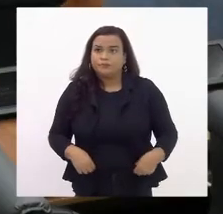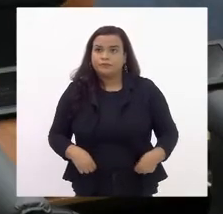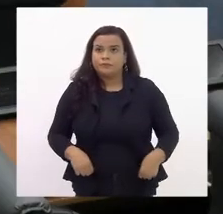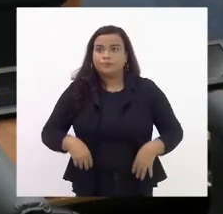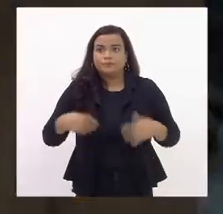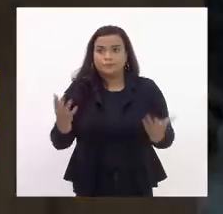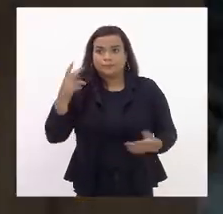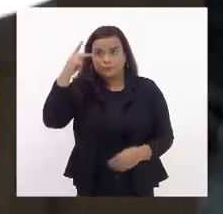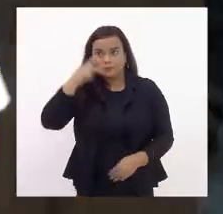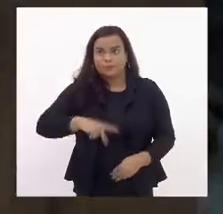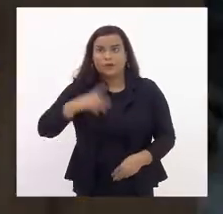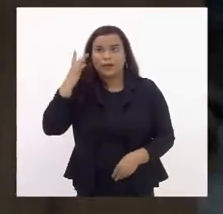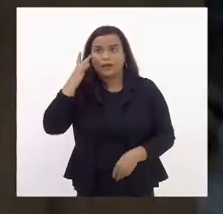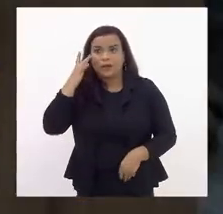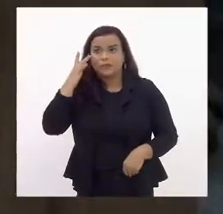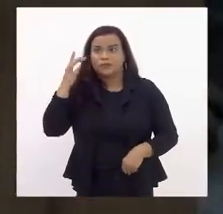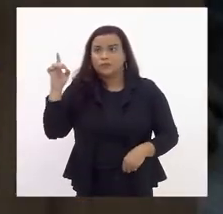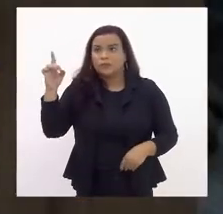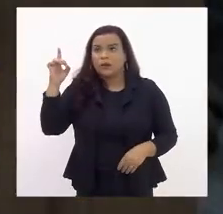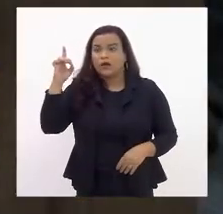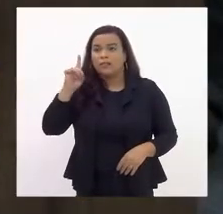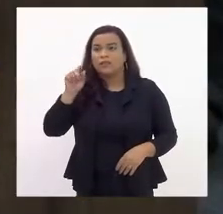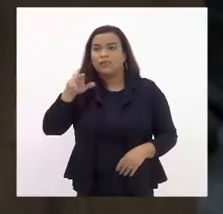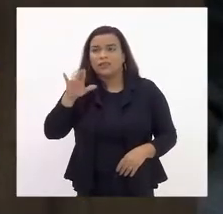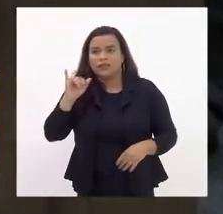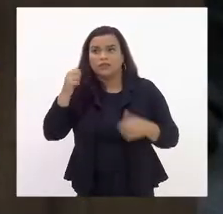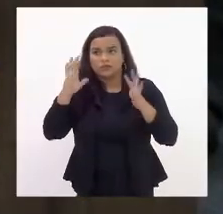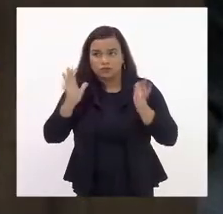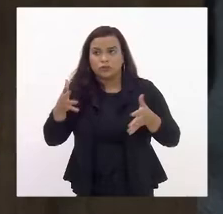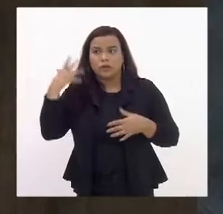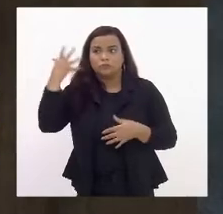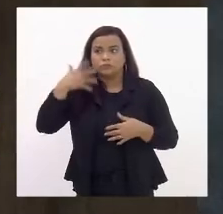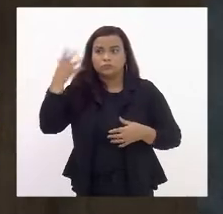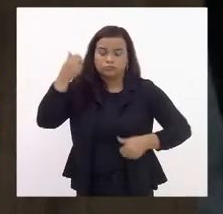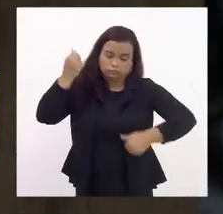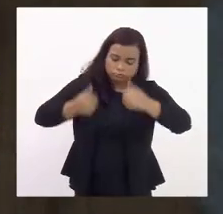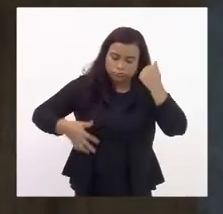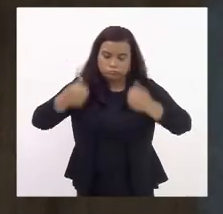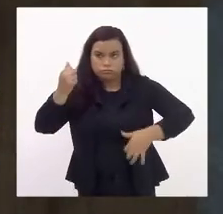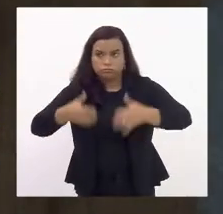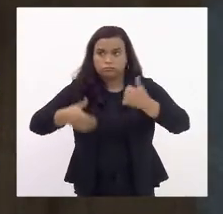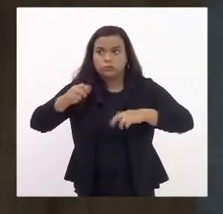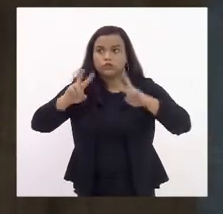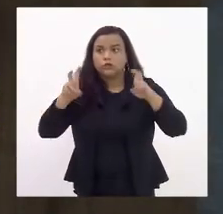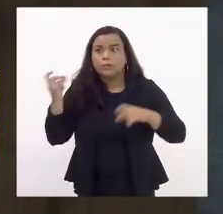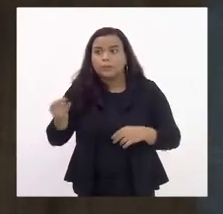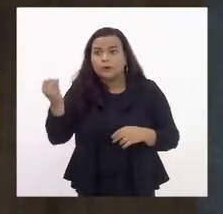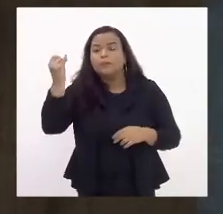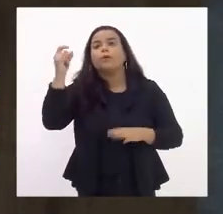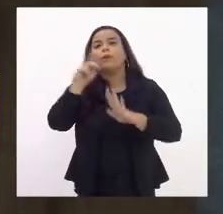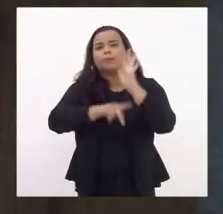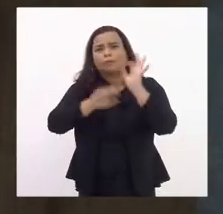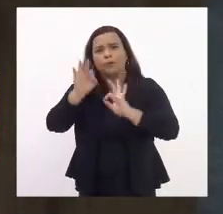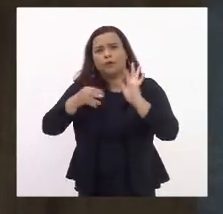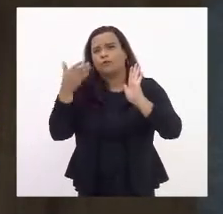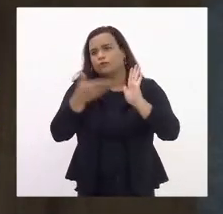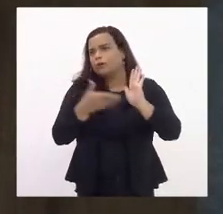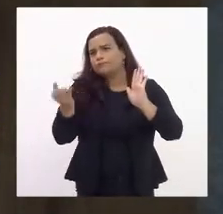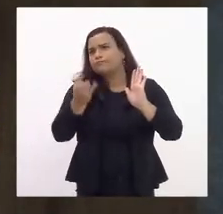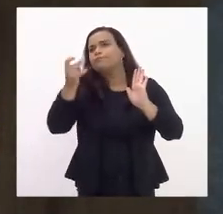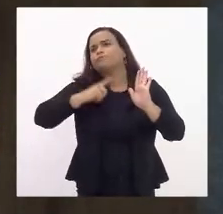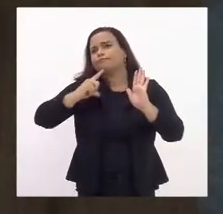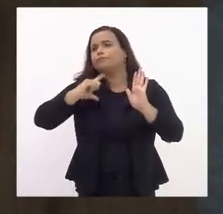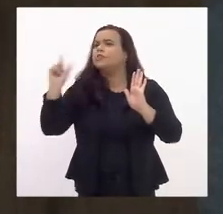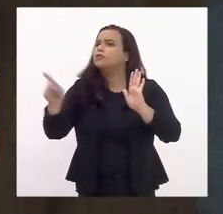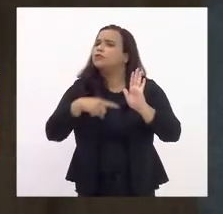Presidente, acho que a deputada Dani já fez todo um discurso da importância desse projeto. A gente só tem